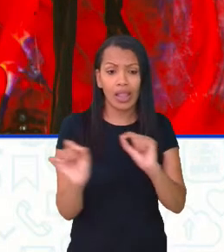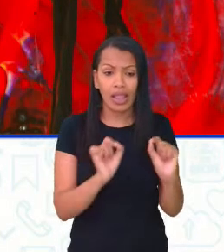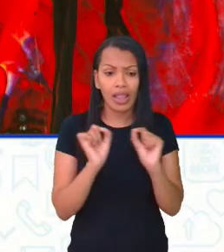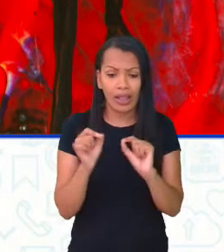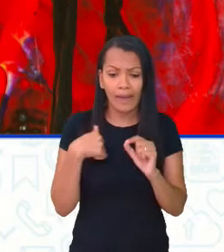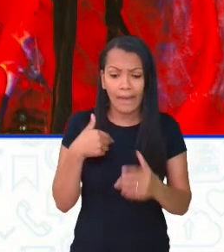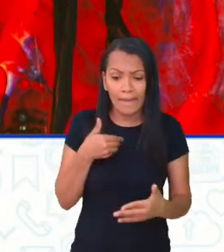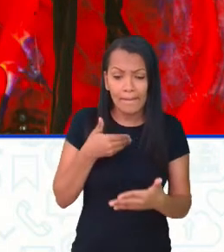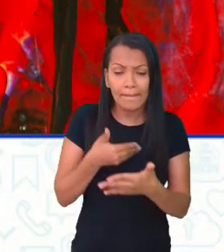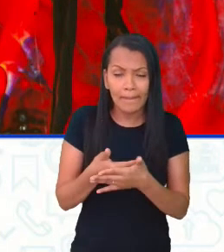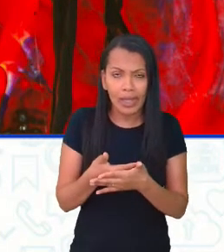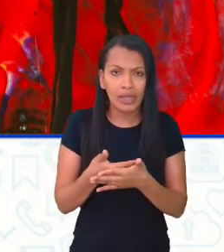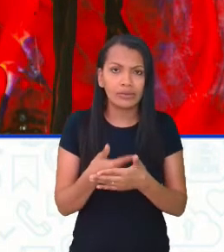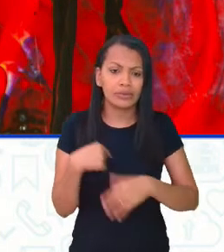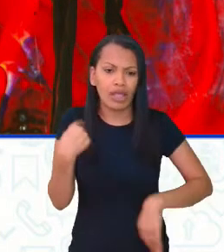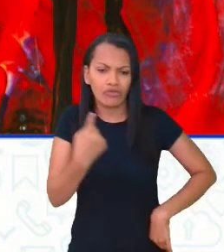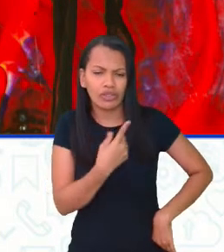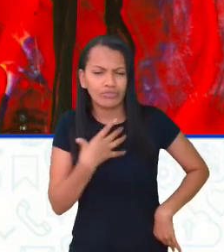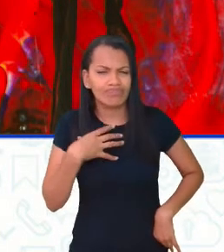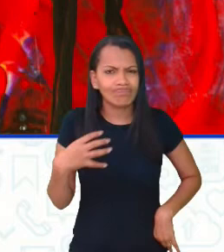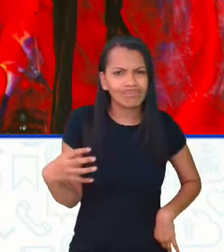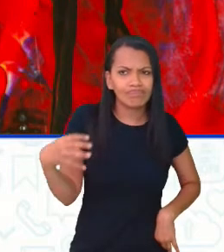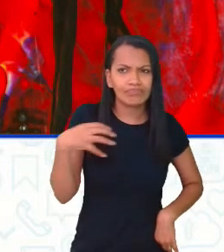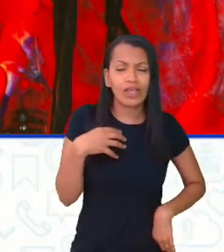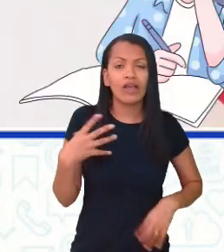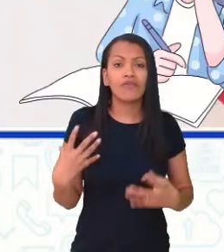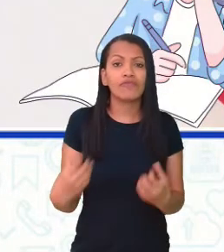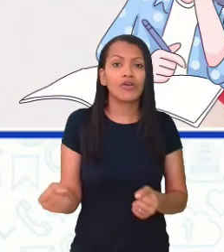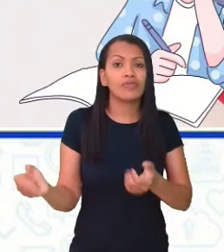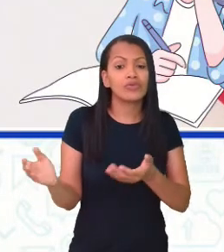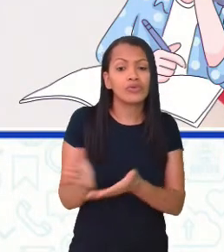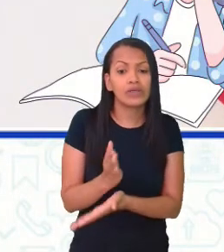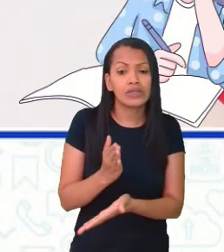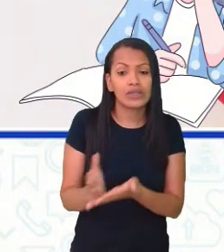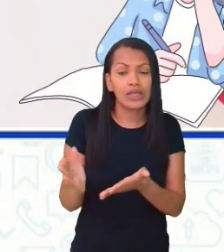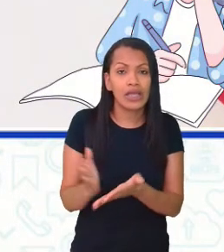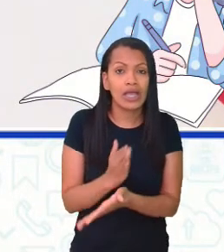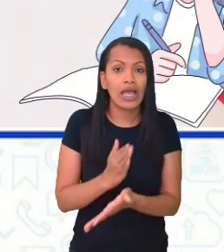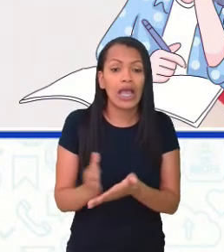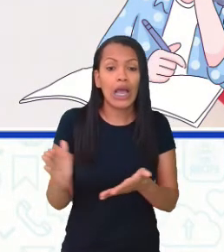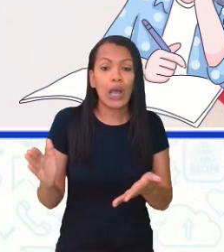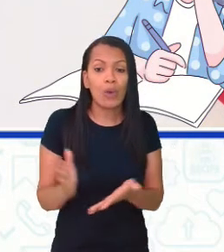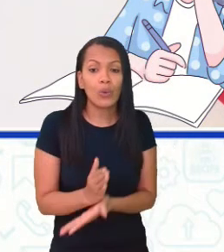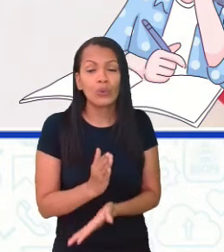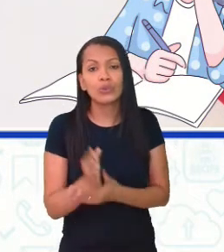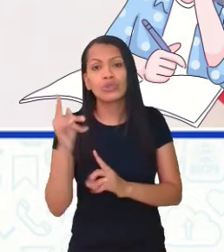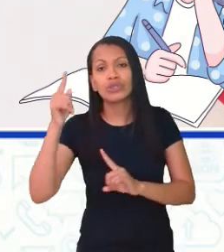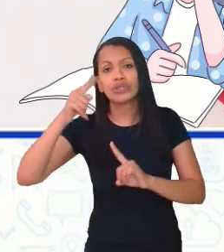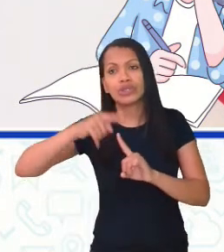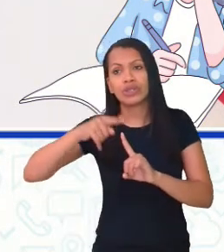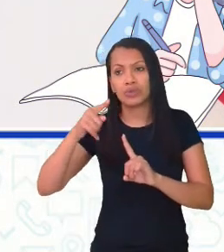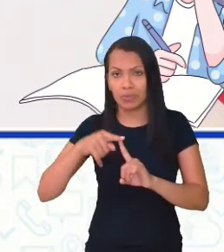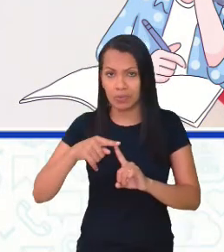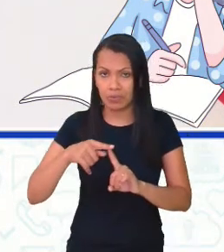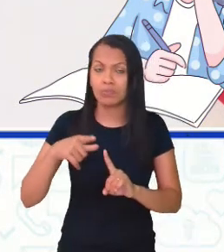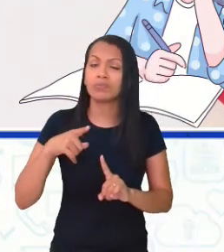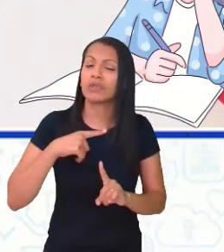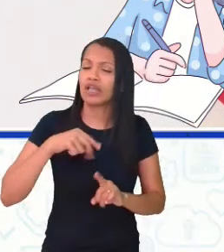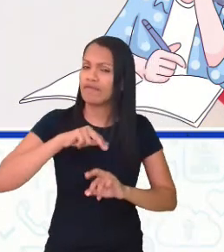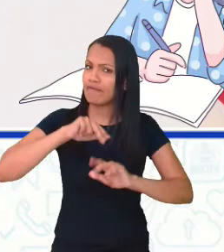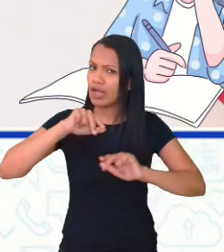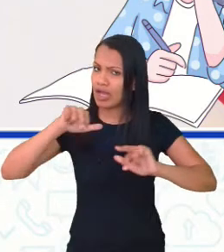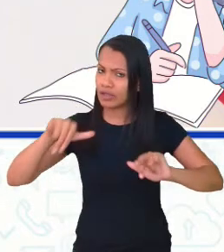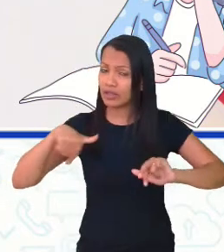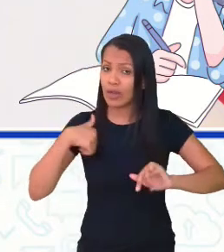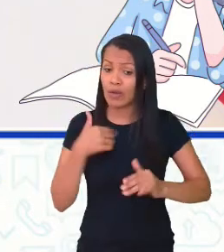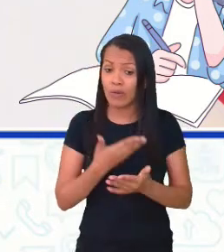muito próximas da gente. Vamos conhecer alguns tipos de crônica, não só tem um só não, tá? Existem vários tipos de crônica. E a gente